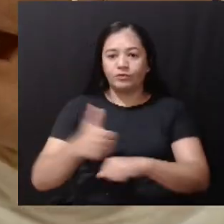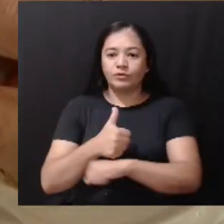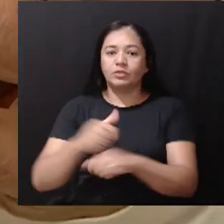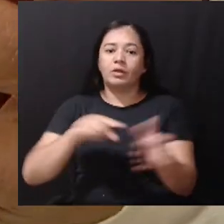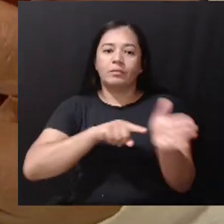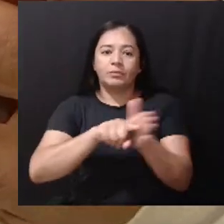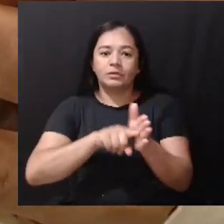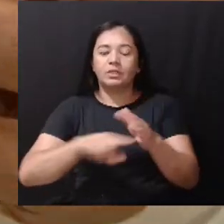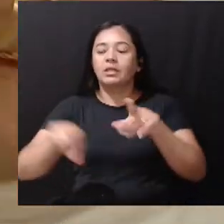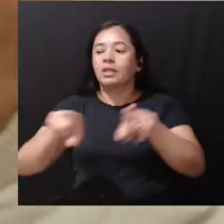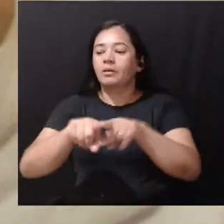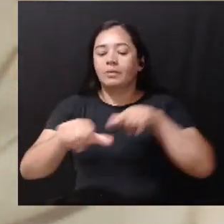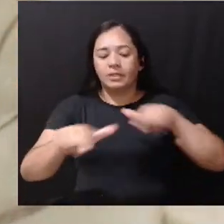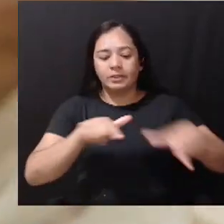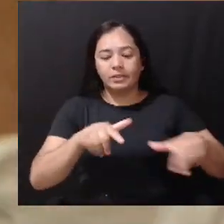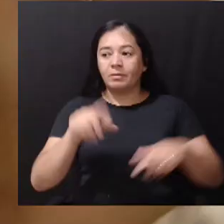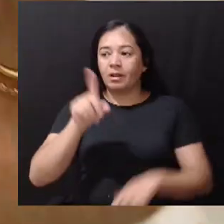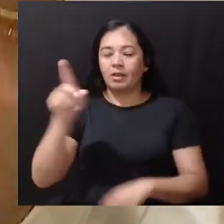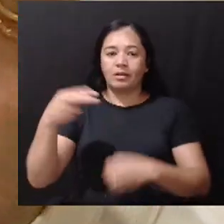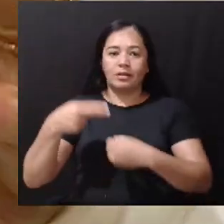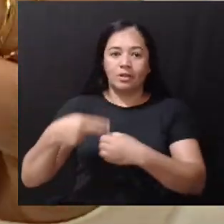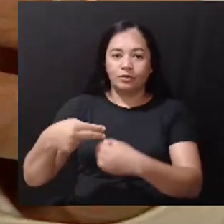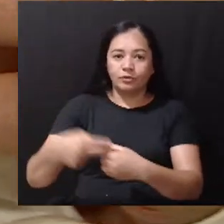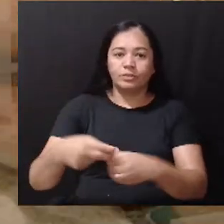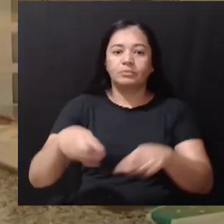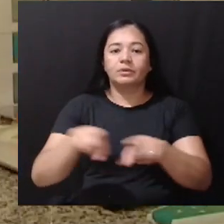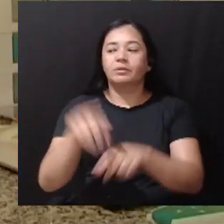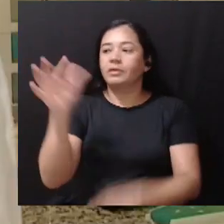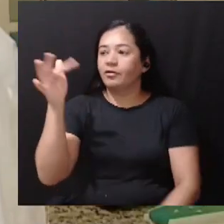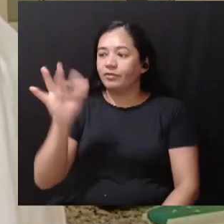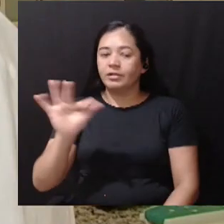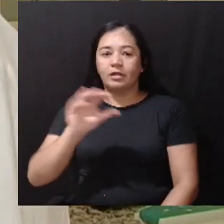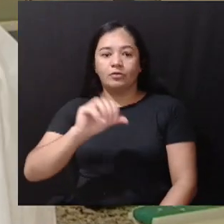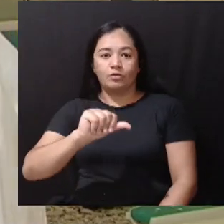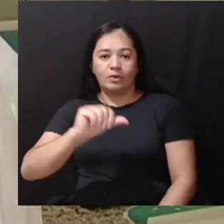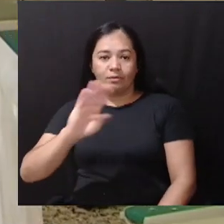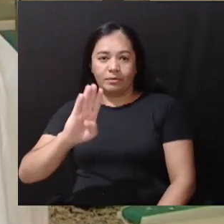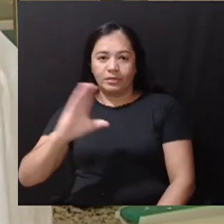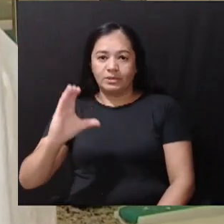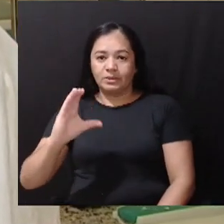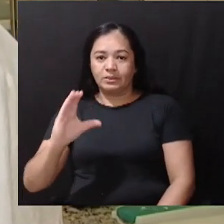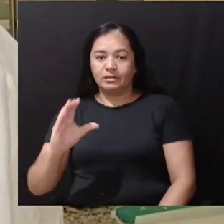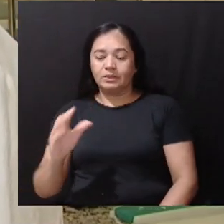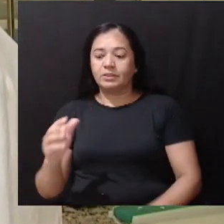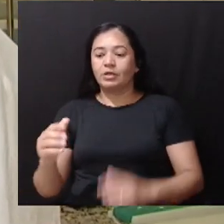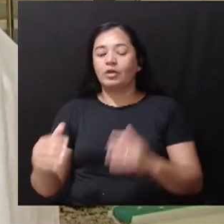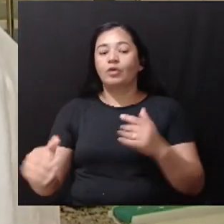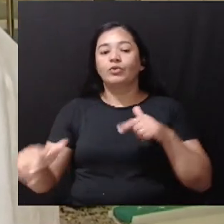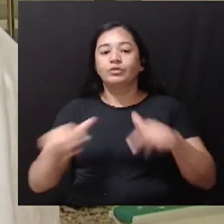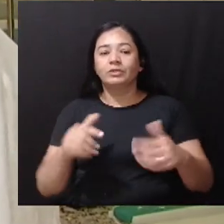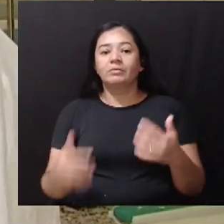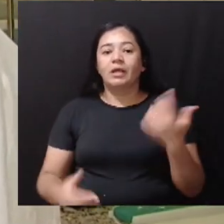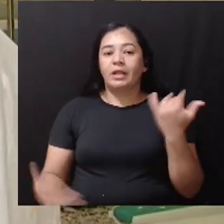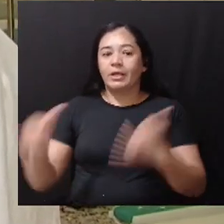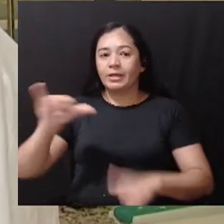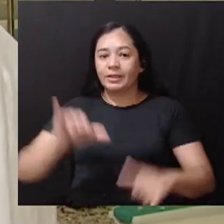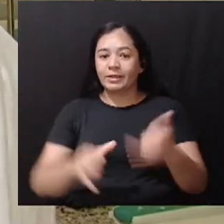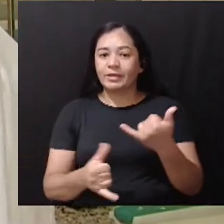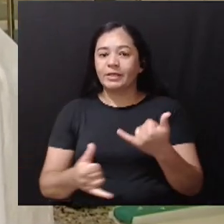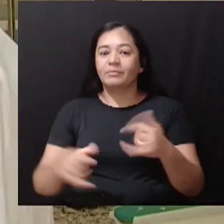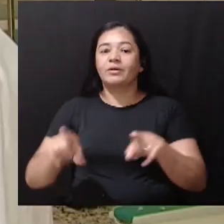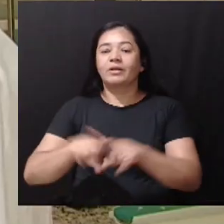na Unicamp e na Federal do ABC. Nesse trabalho estavam envolvidos químicos, engenheiros químicos e biólogos,